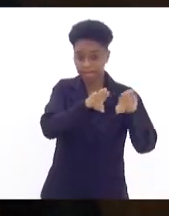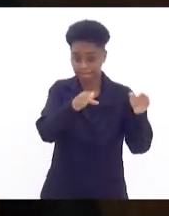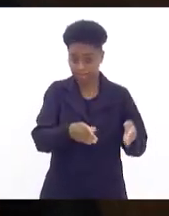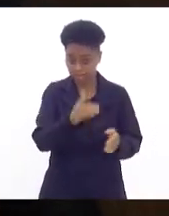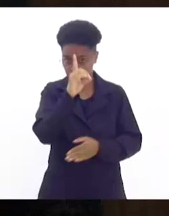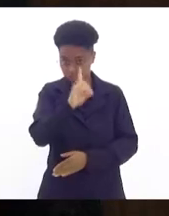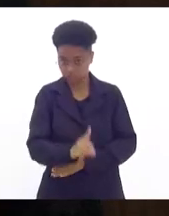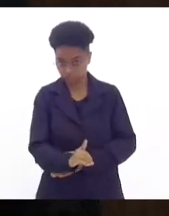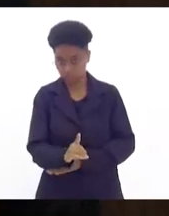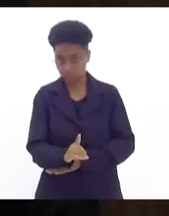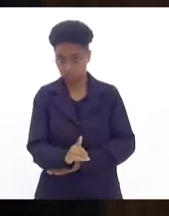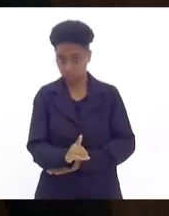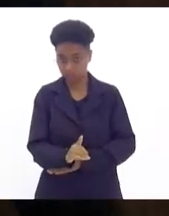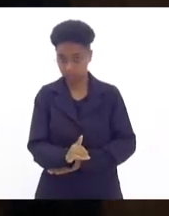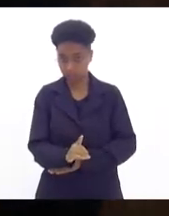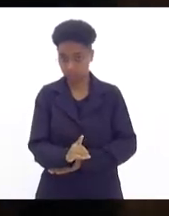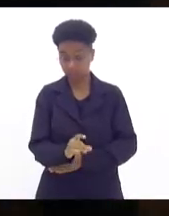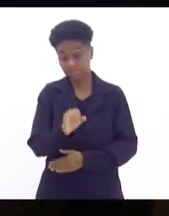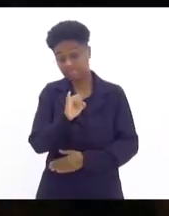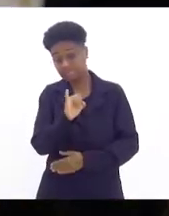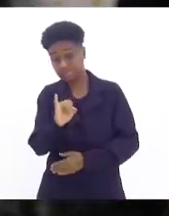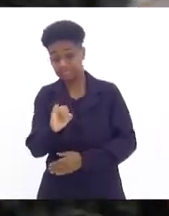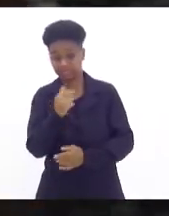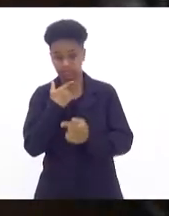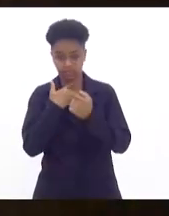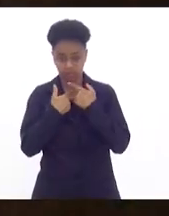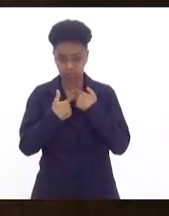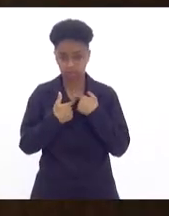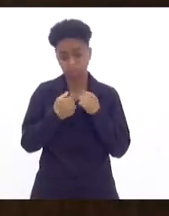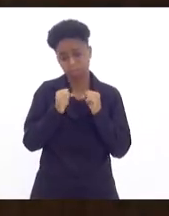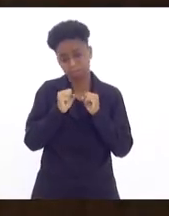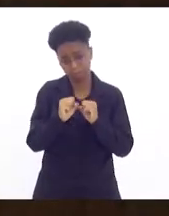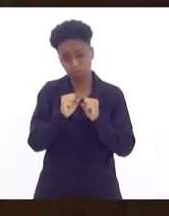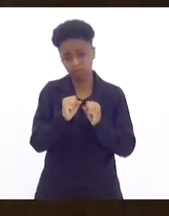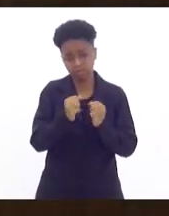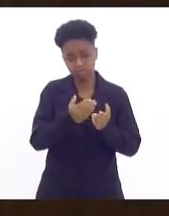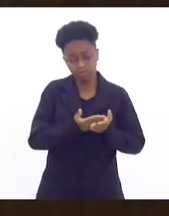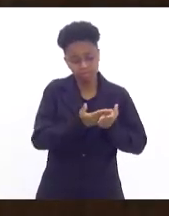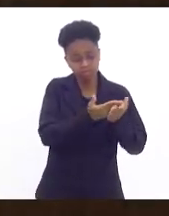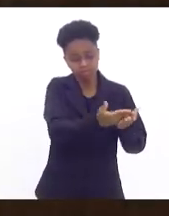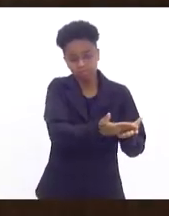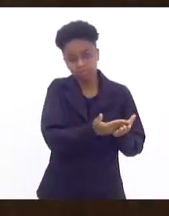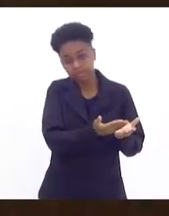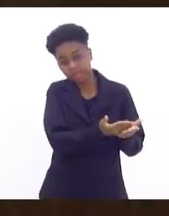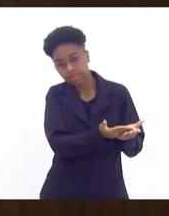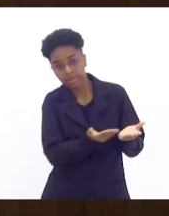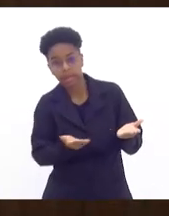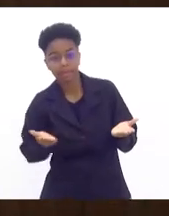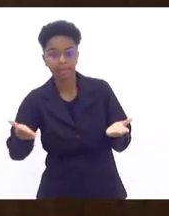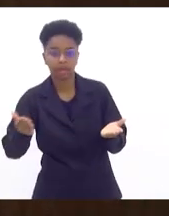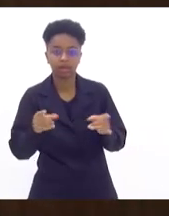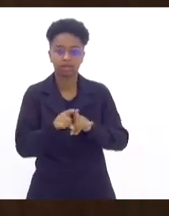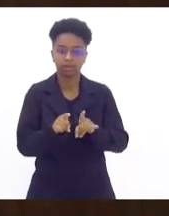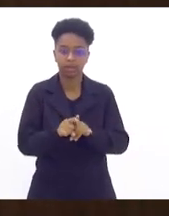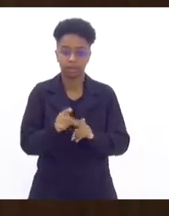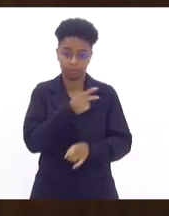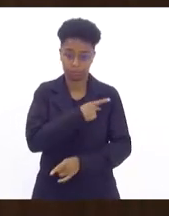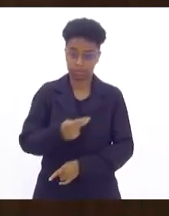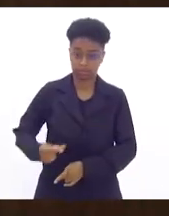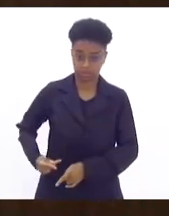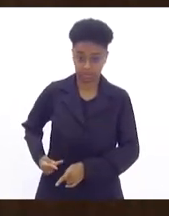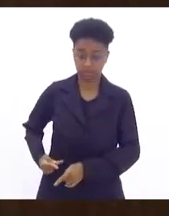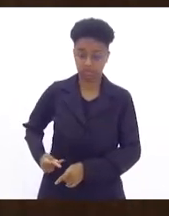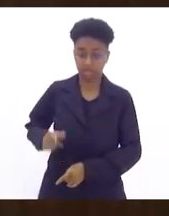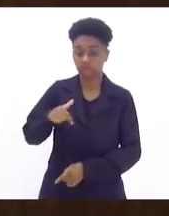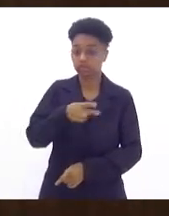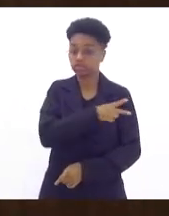ele se assim o desejar ele pode encaminhar para o presidente da casa que é chefe da